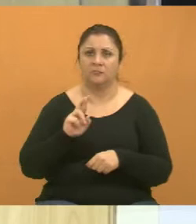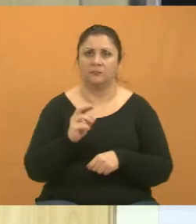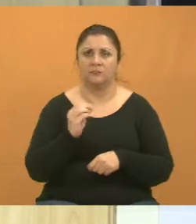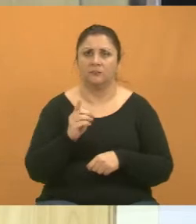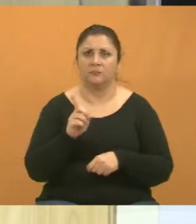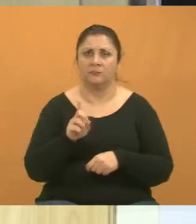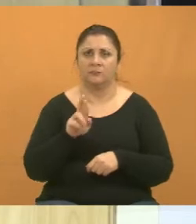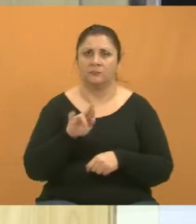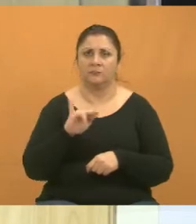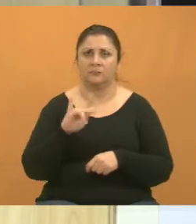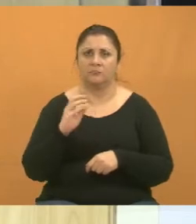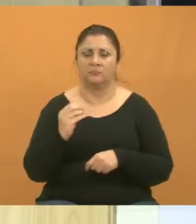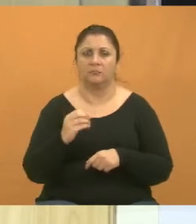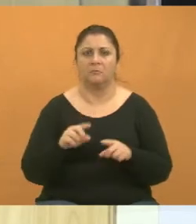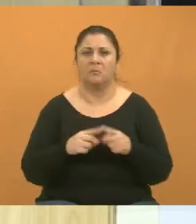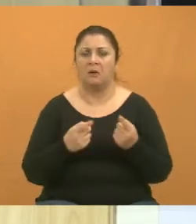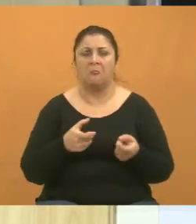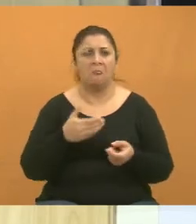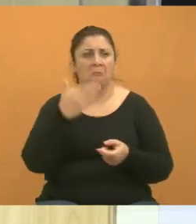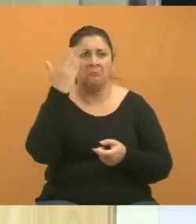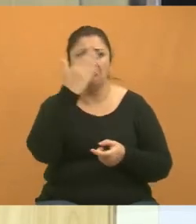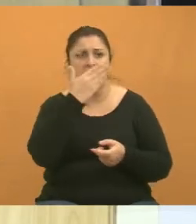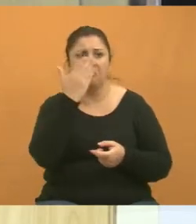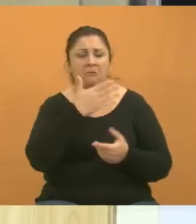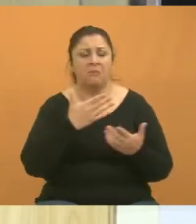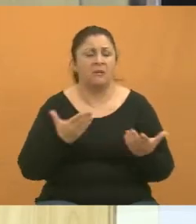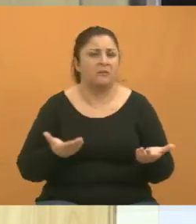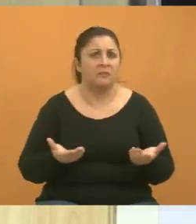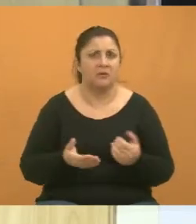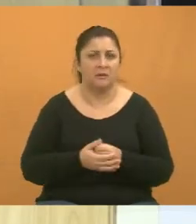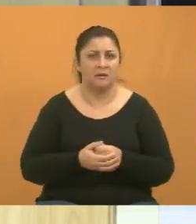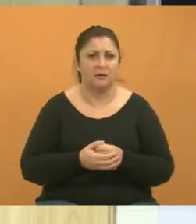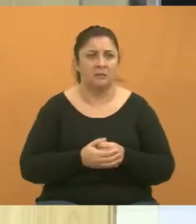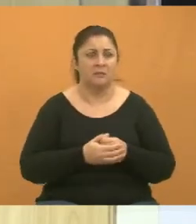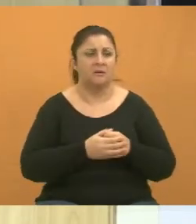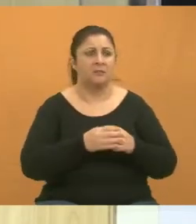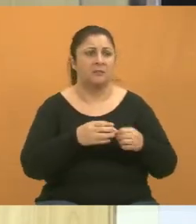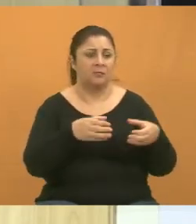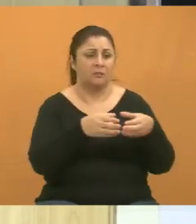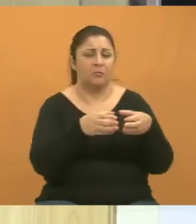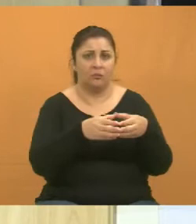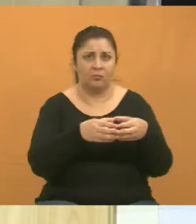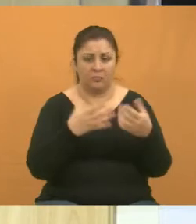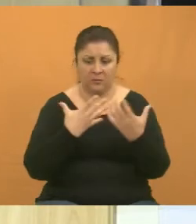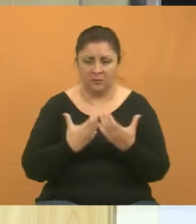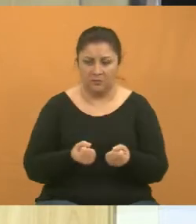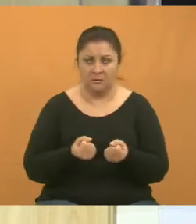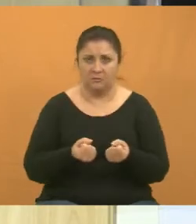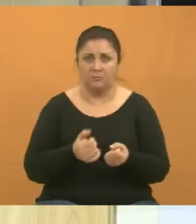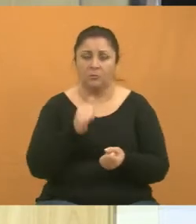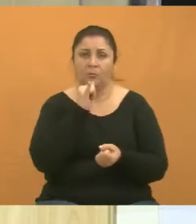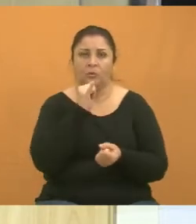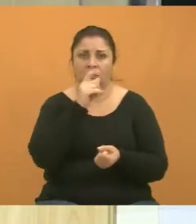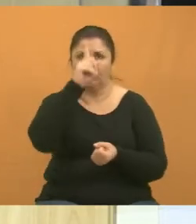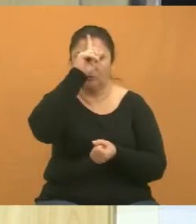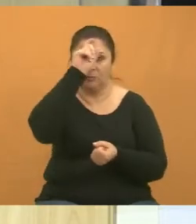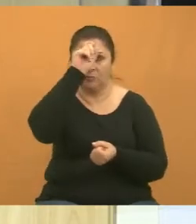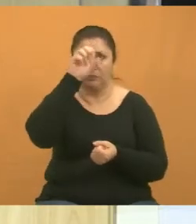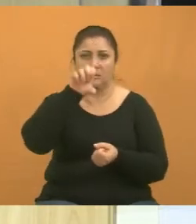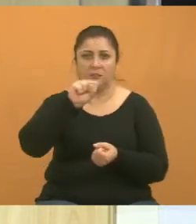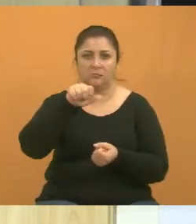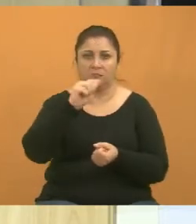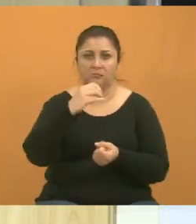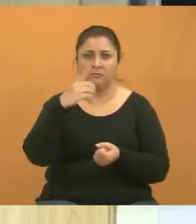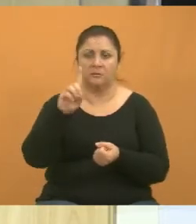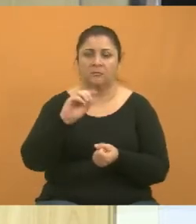Francisco. Mas a gente não vê, até mesmo por parte das entidades que serão favorecidas, que nem o Hospital São Francisco,